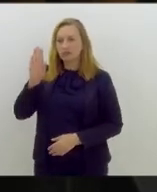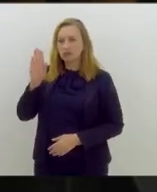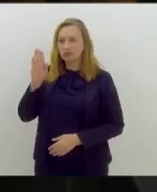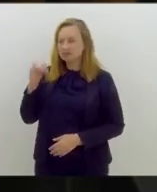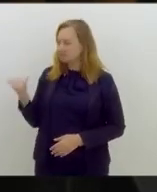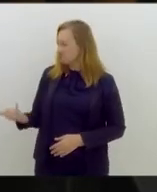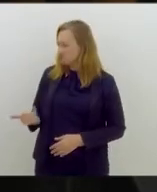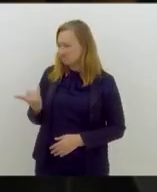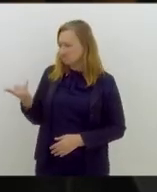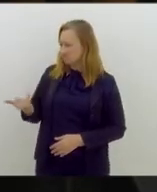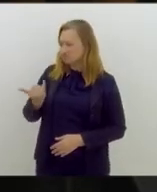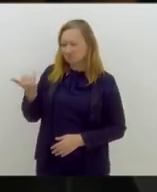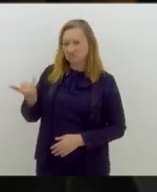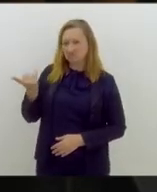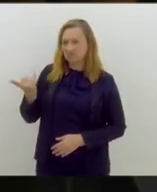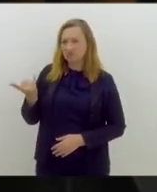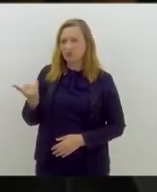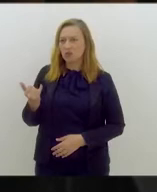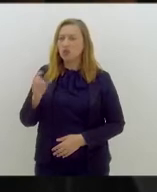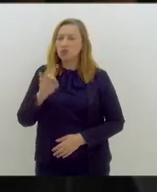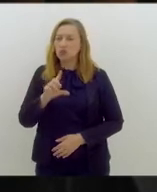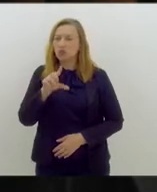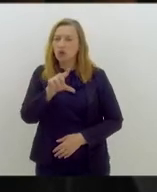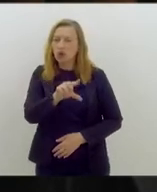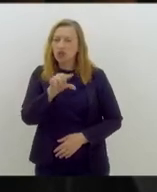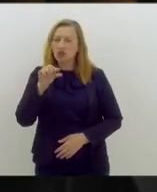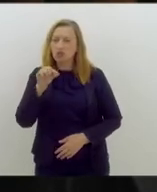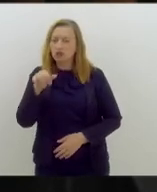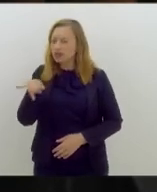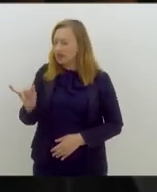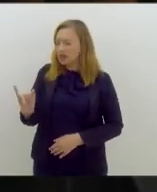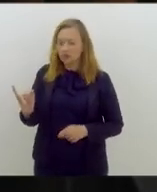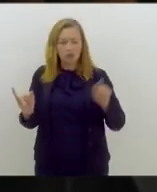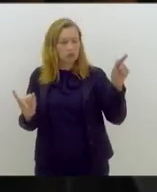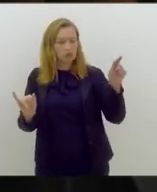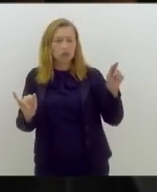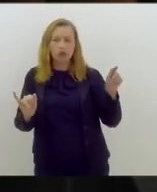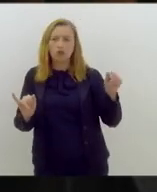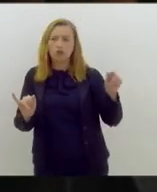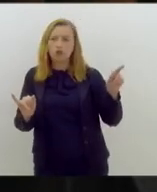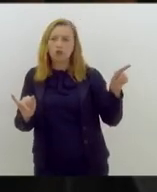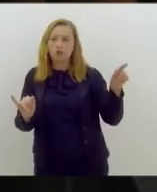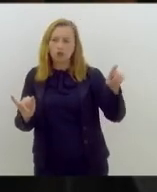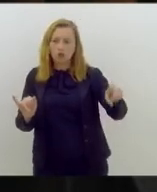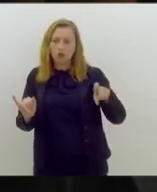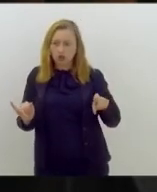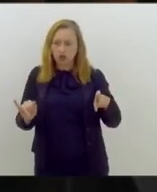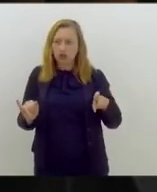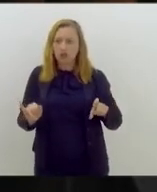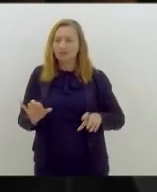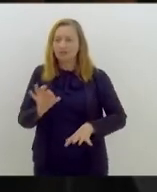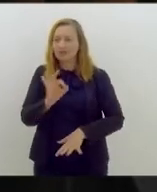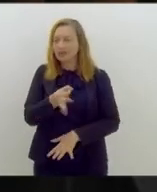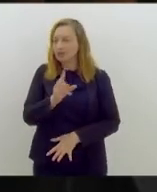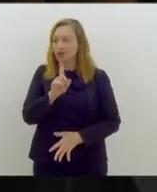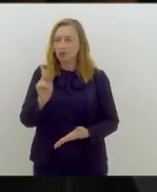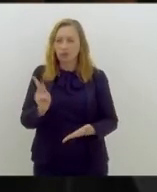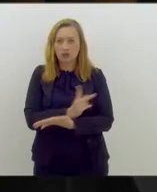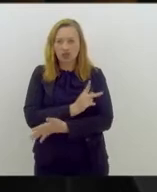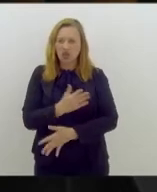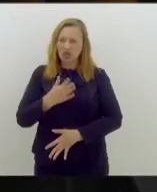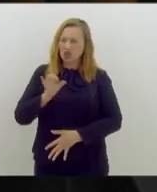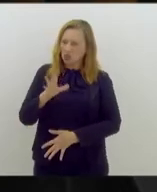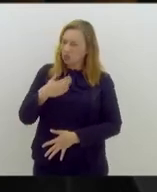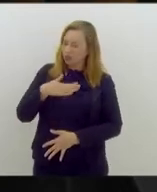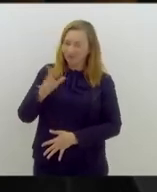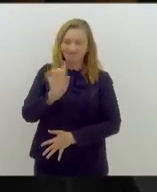importava importava sua opção por x ou y e evidentemente isso não aconteceu só